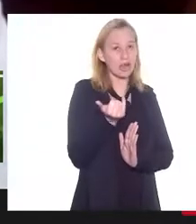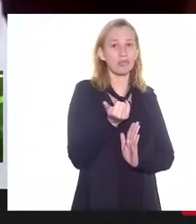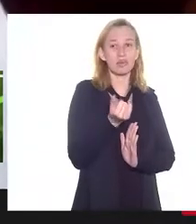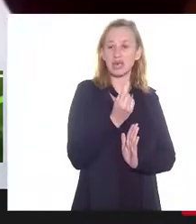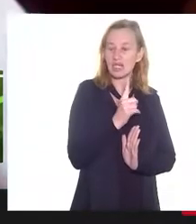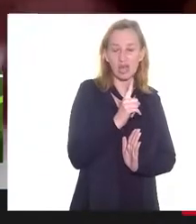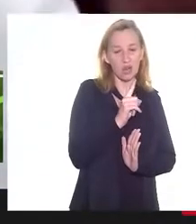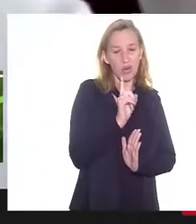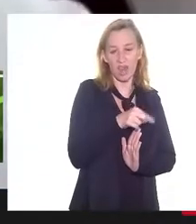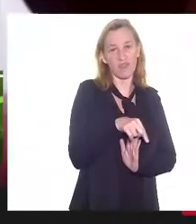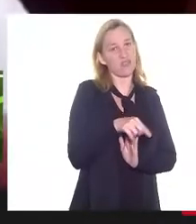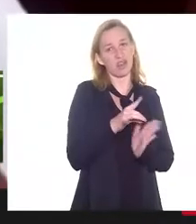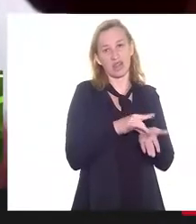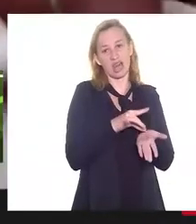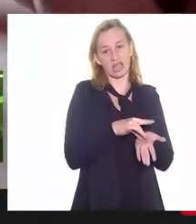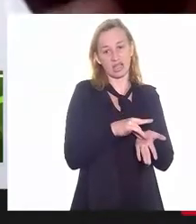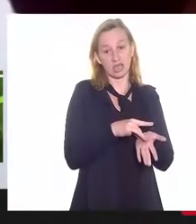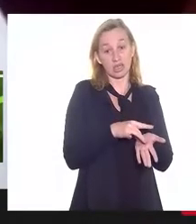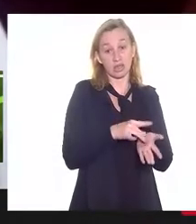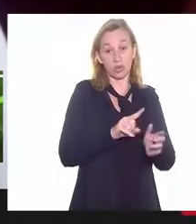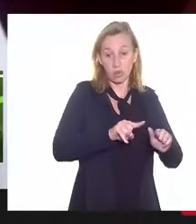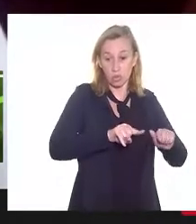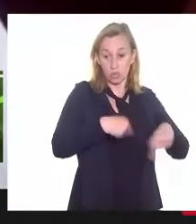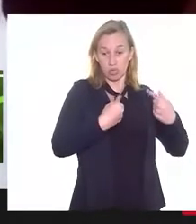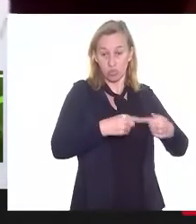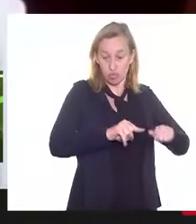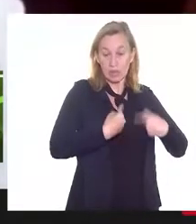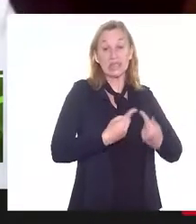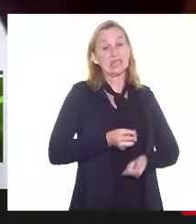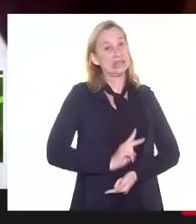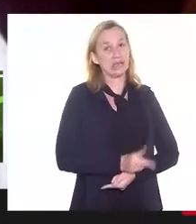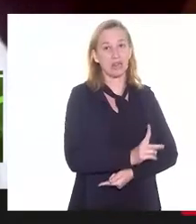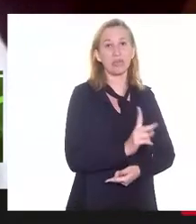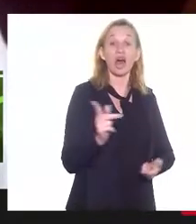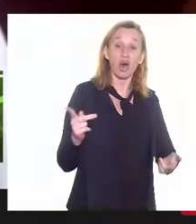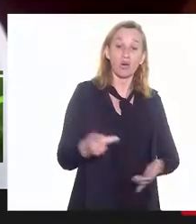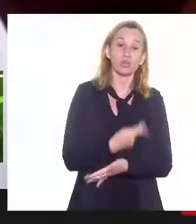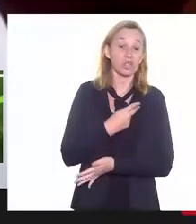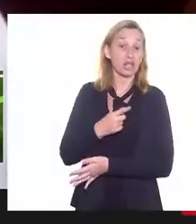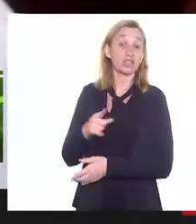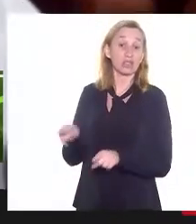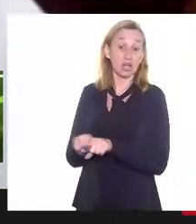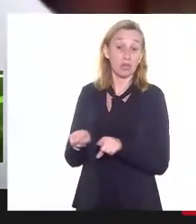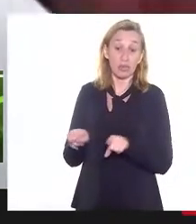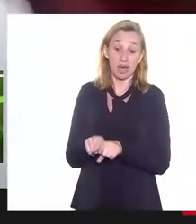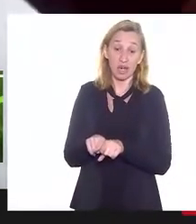não existe. Nós somos atacados constantemente. Assim acontece na caminhada.